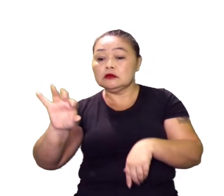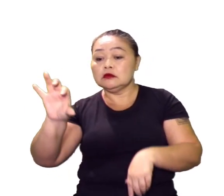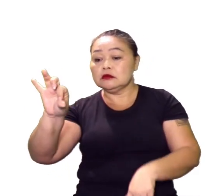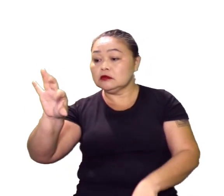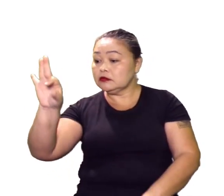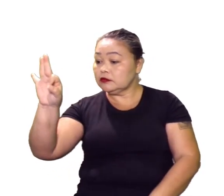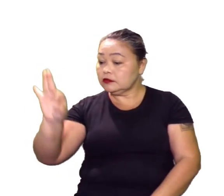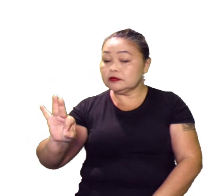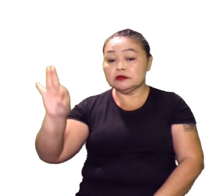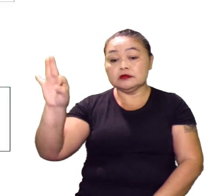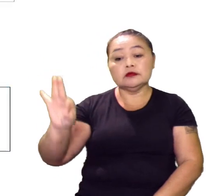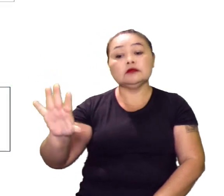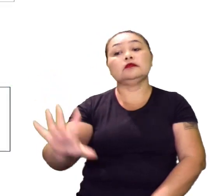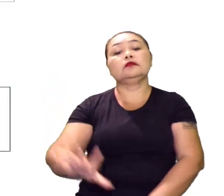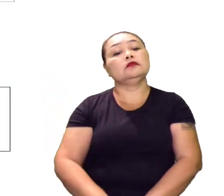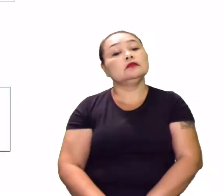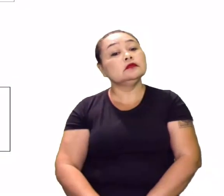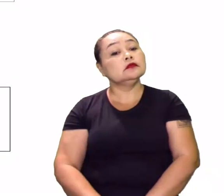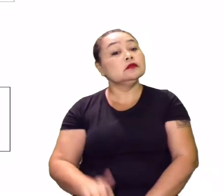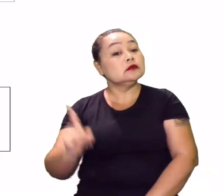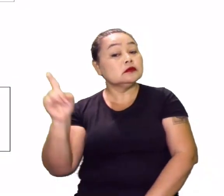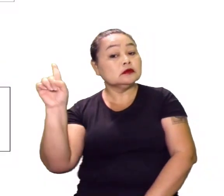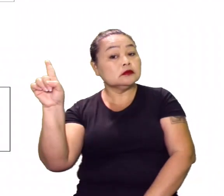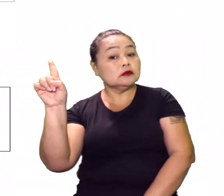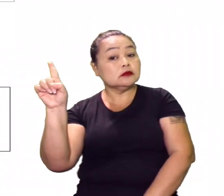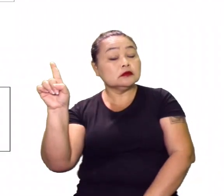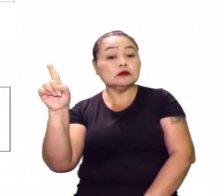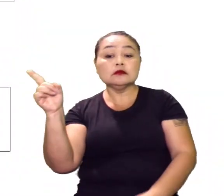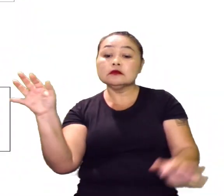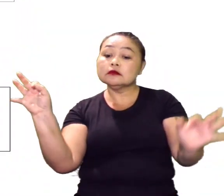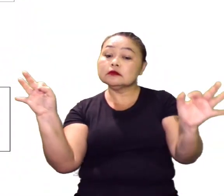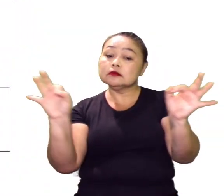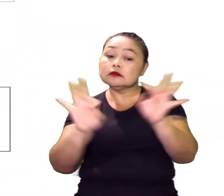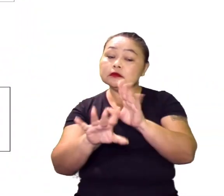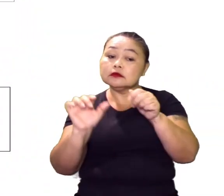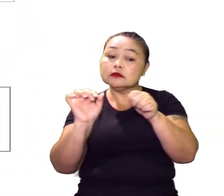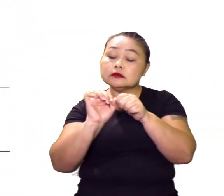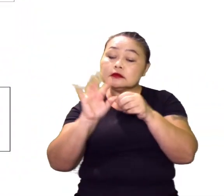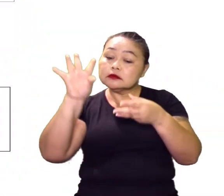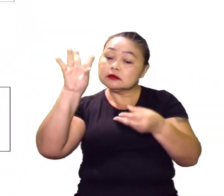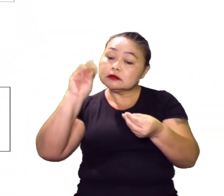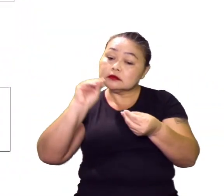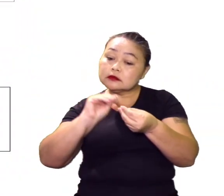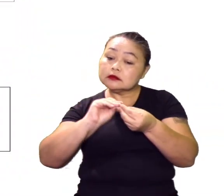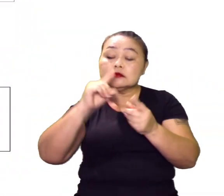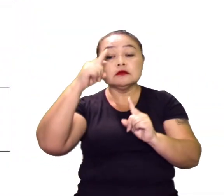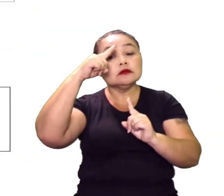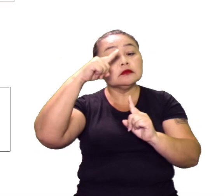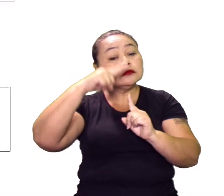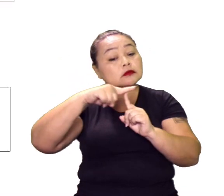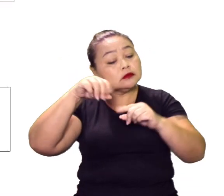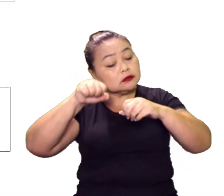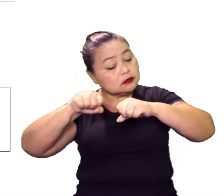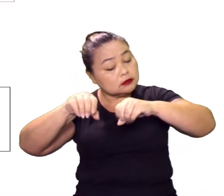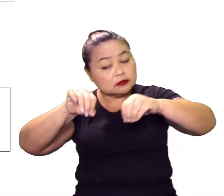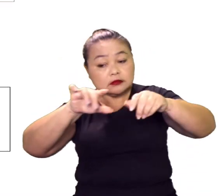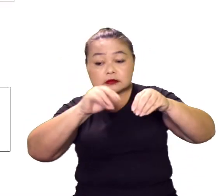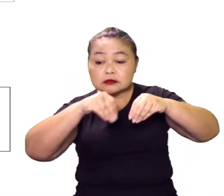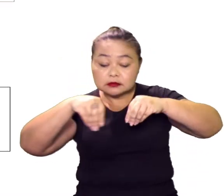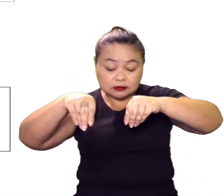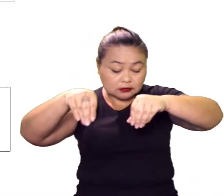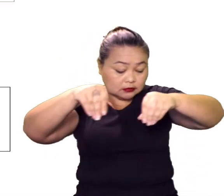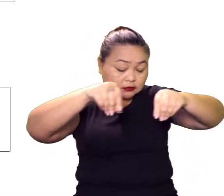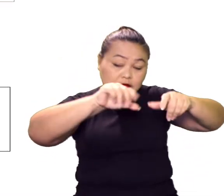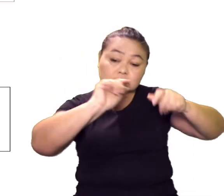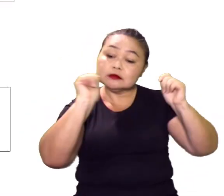gleissolo, 9%. E aí a gente fecha mostrando esse mapa simplificado dos tipos de solo aí, que